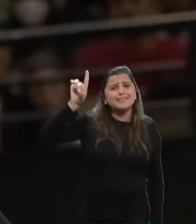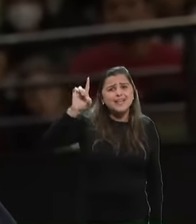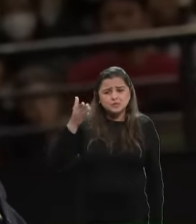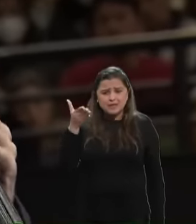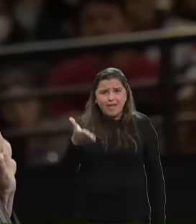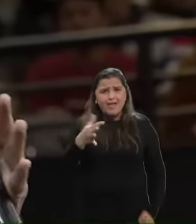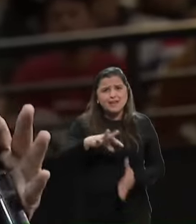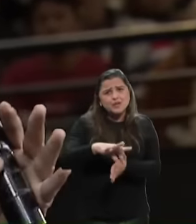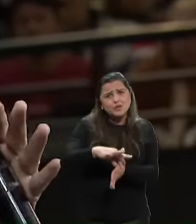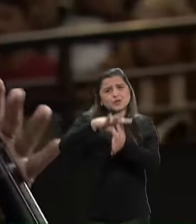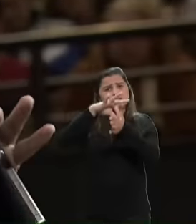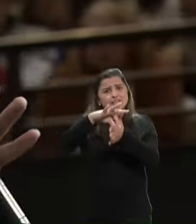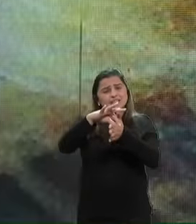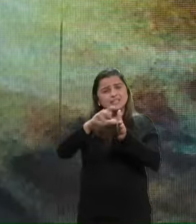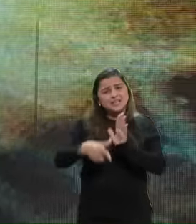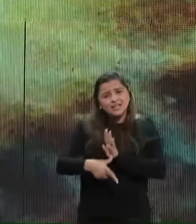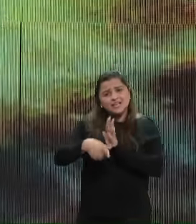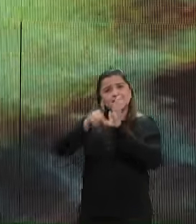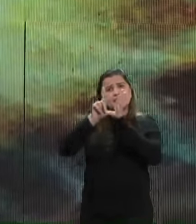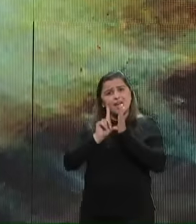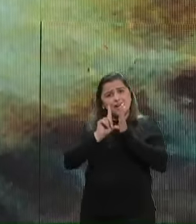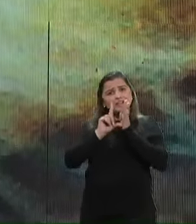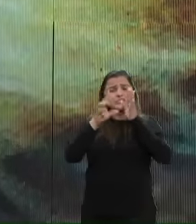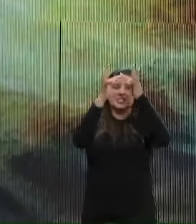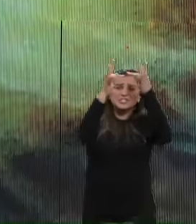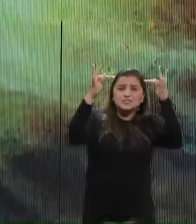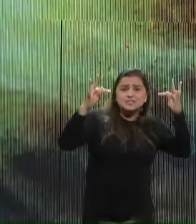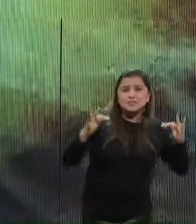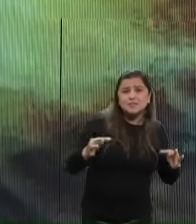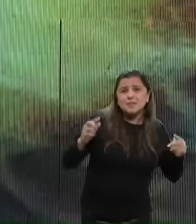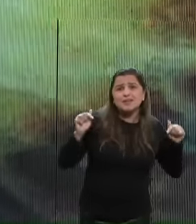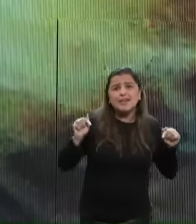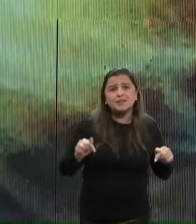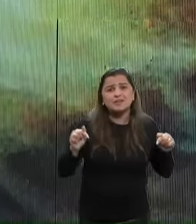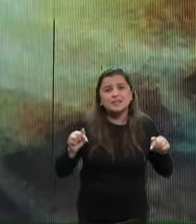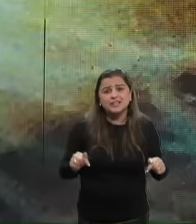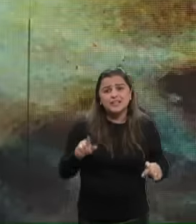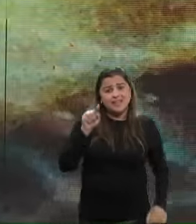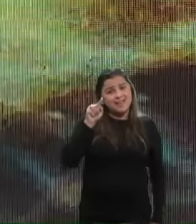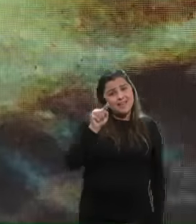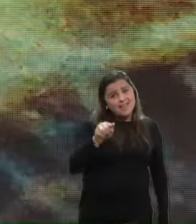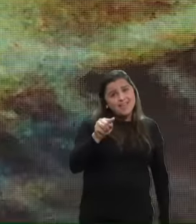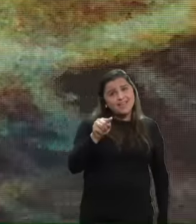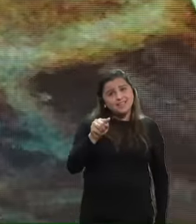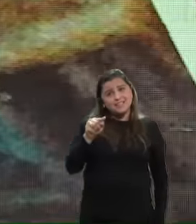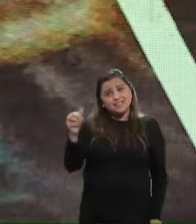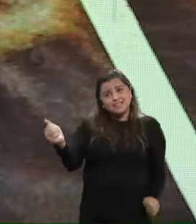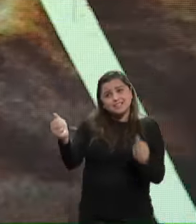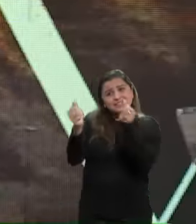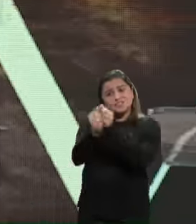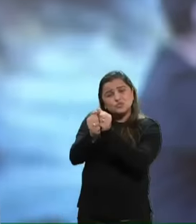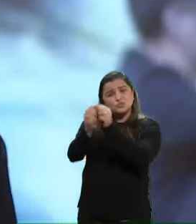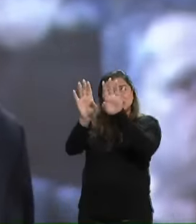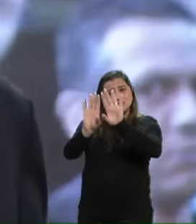líder que antes de formar o tabernáculo de Deus na terra, ele passou por el tabernáculo do